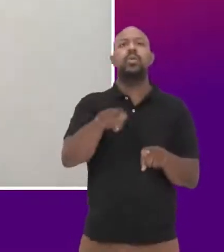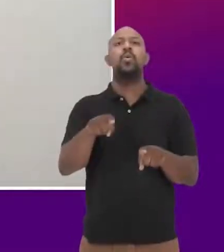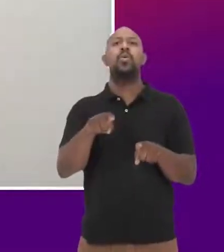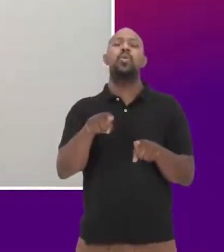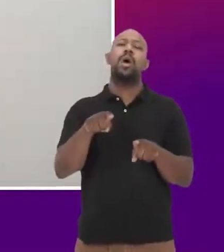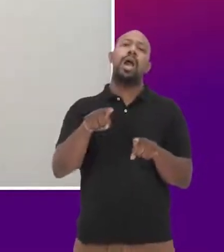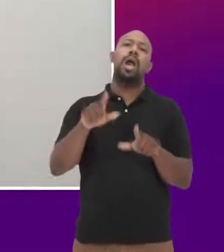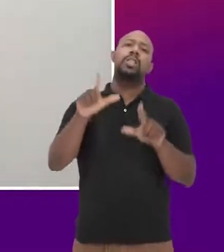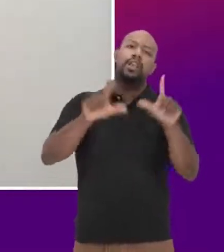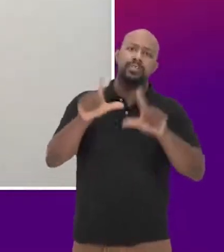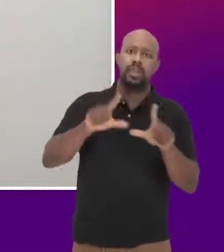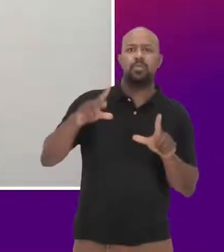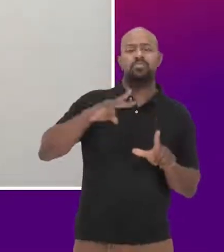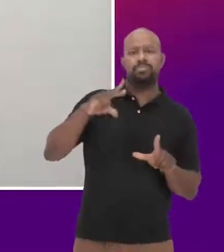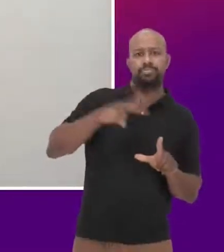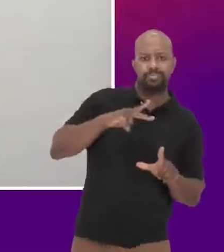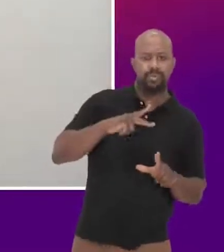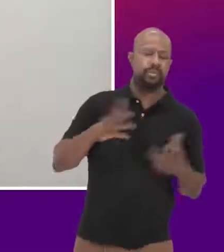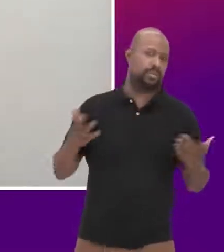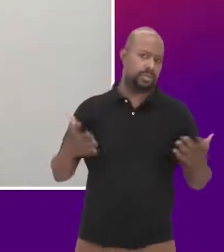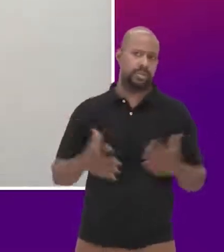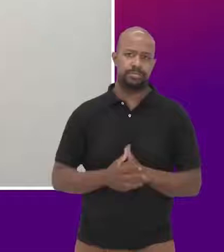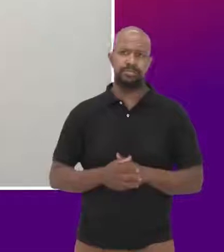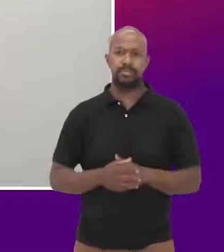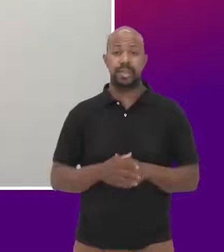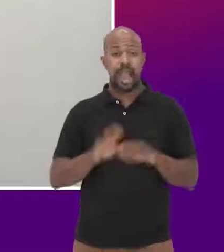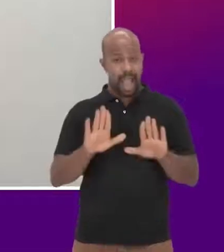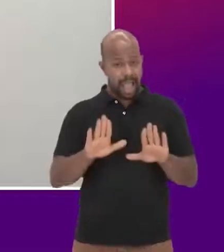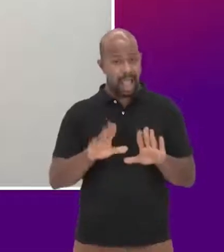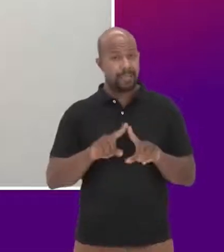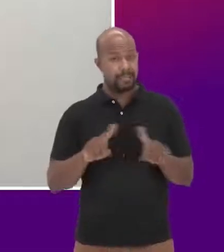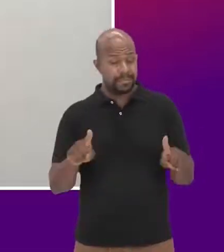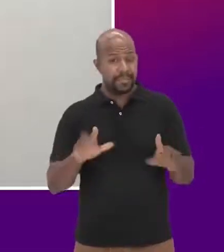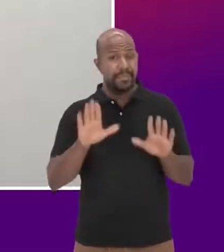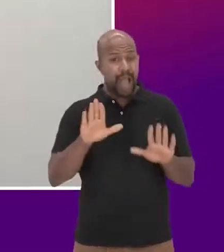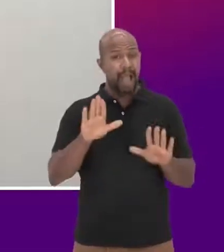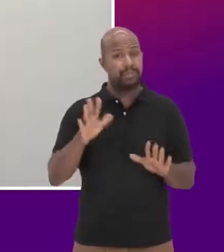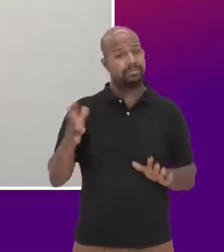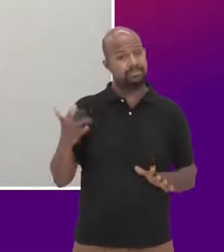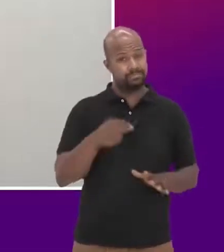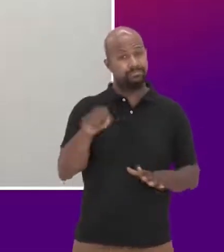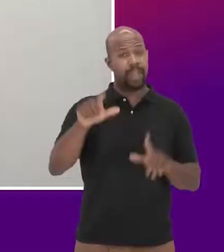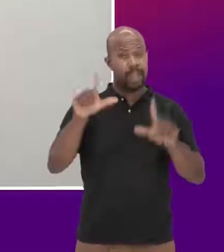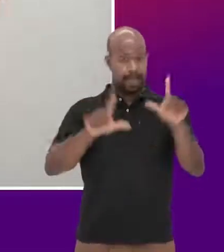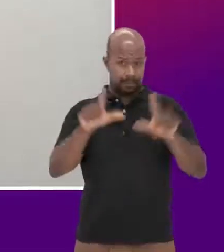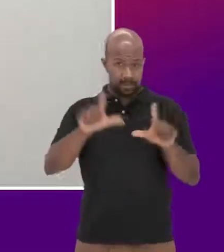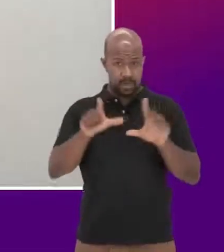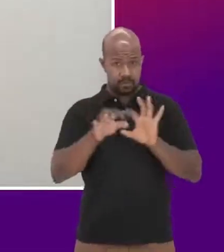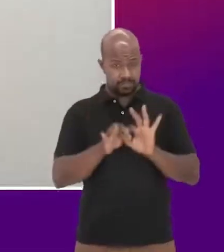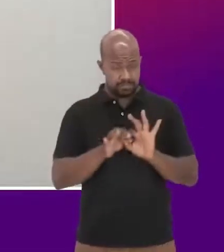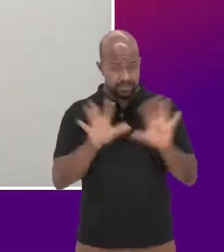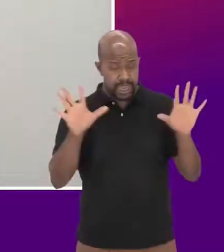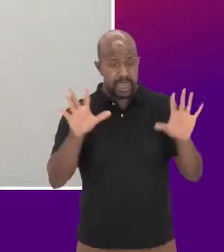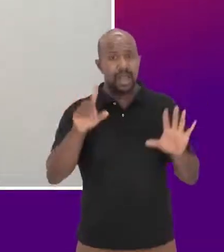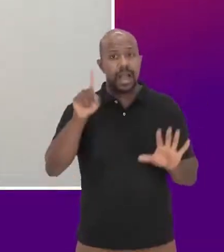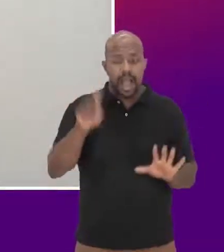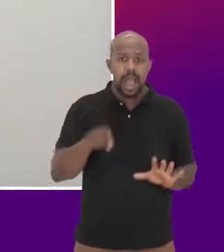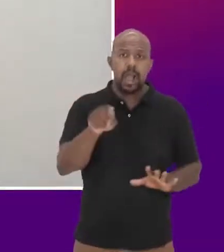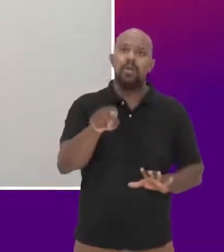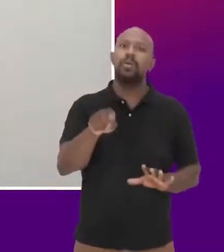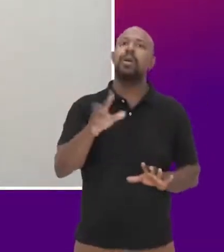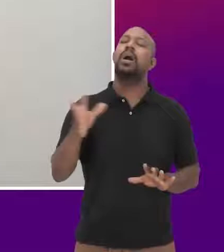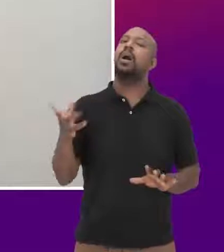por assinatura e tudo isso. Agora, a grande questão da televisão aberta é o